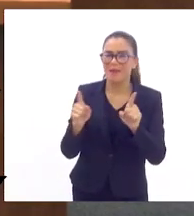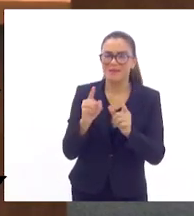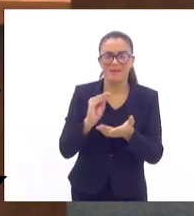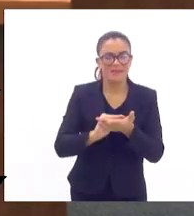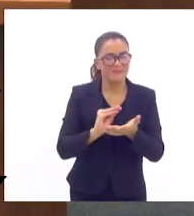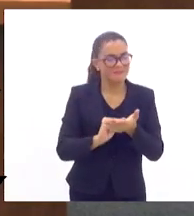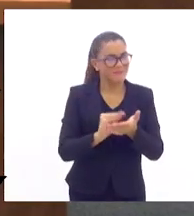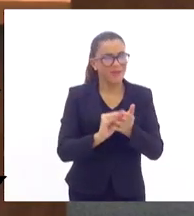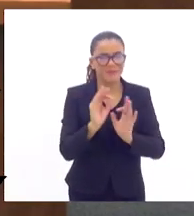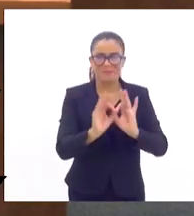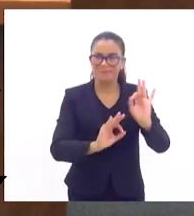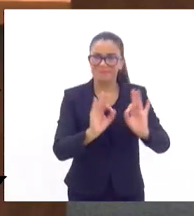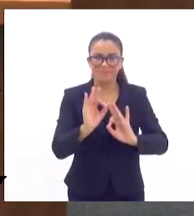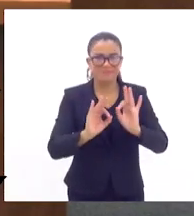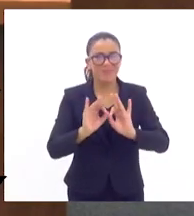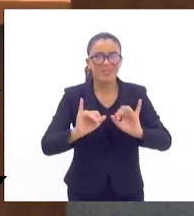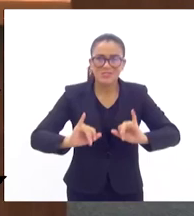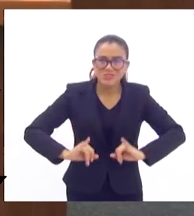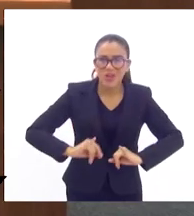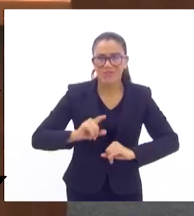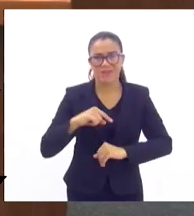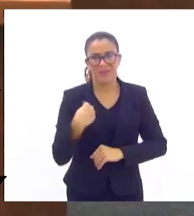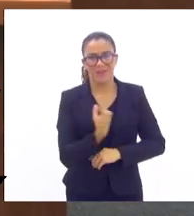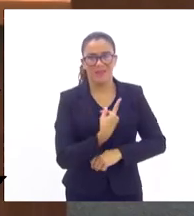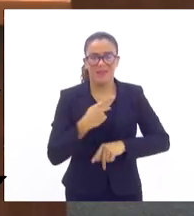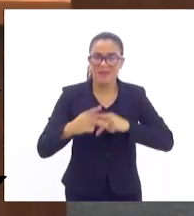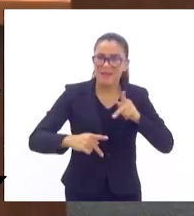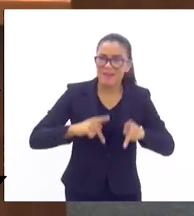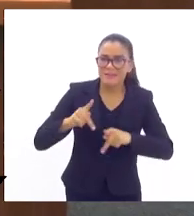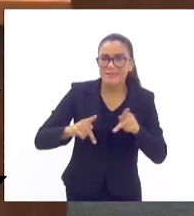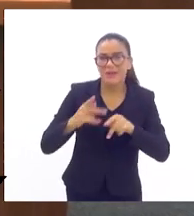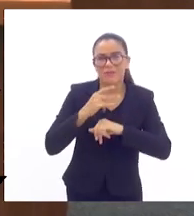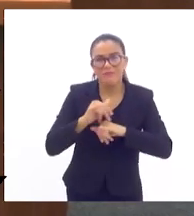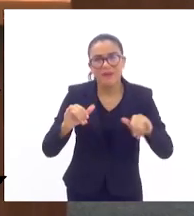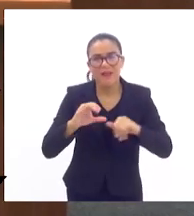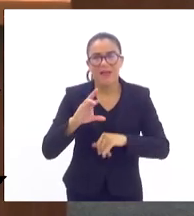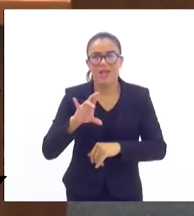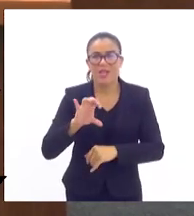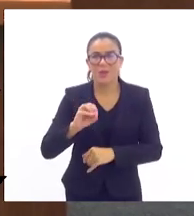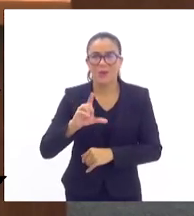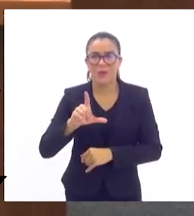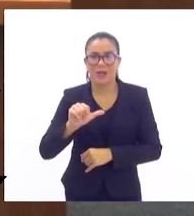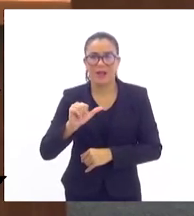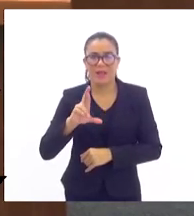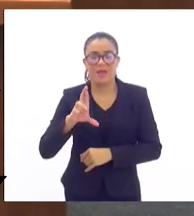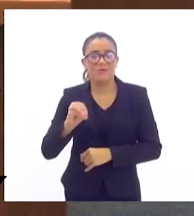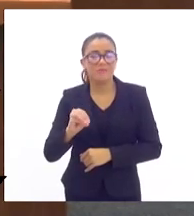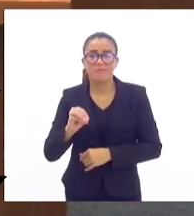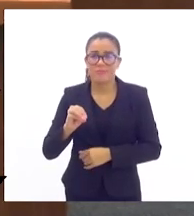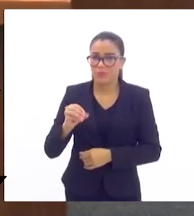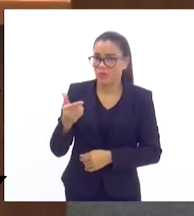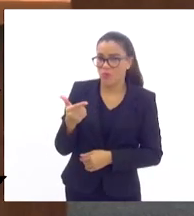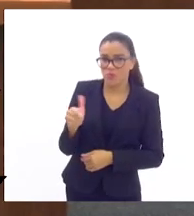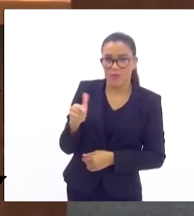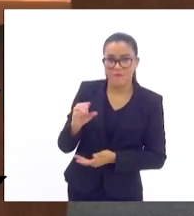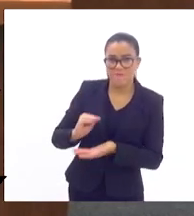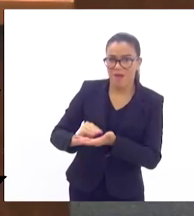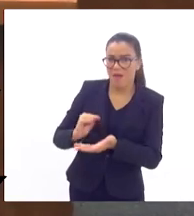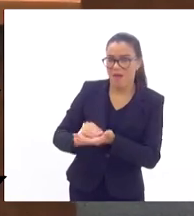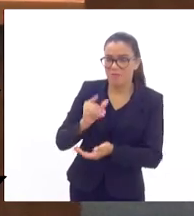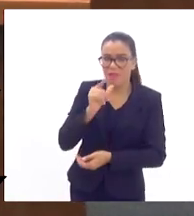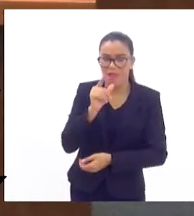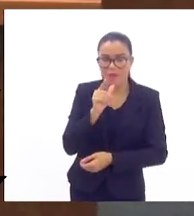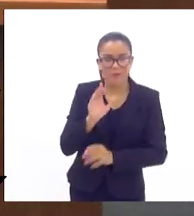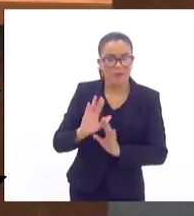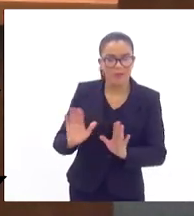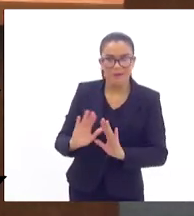desorganização, quem sofre é a população. Então, quero dizer que Rio Claro não falta água, muito pelo contrário, Rio Claro falta água para a própria